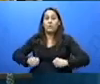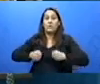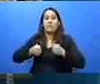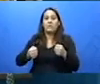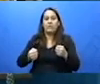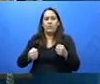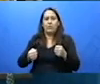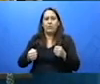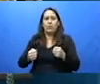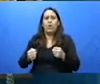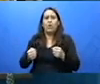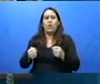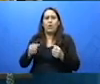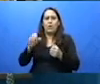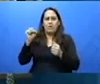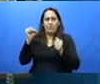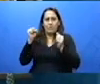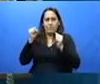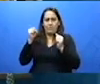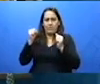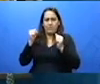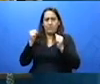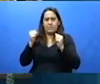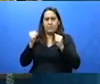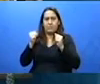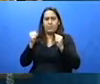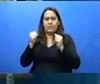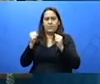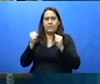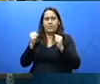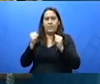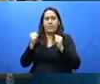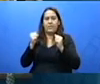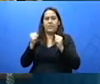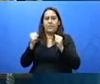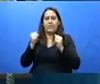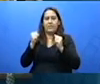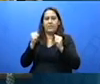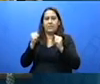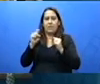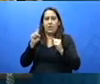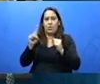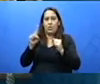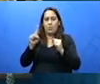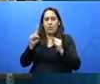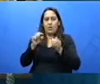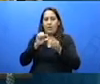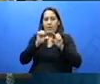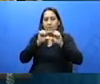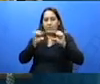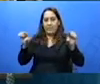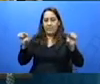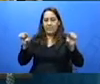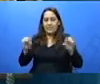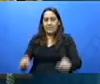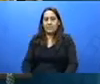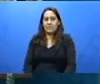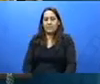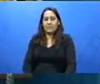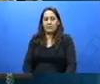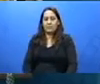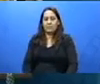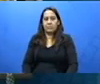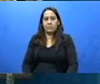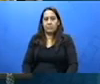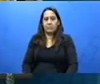E agora fecha a sua mãozinha, faz tempo que a gente não faz um desafio assim, né? É uma frase só, tá? Mas eu quero ver quem